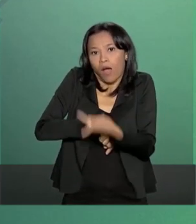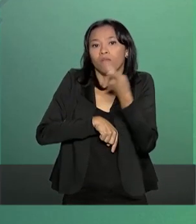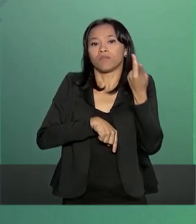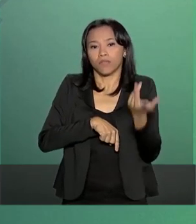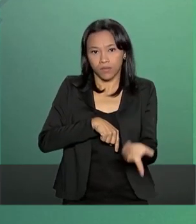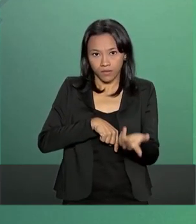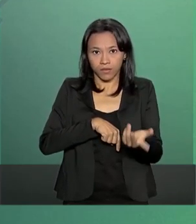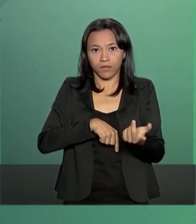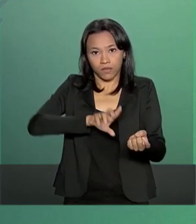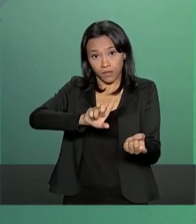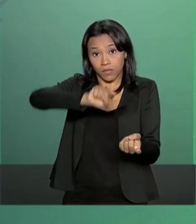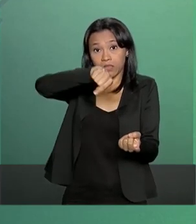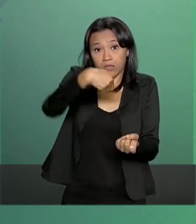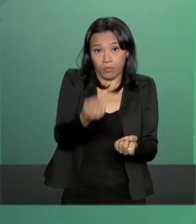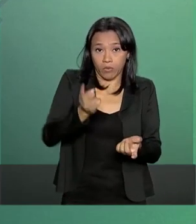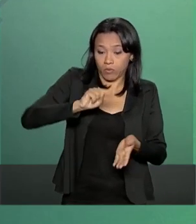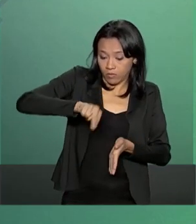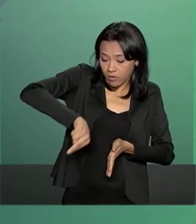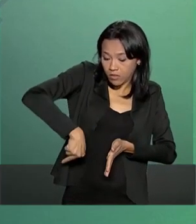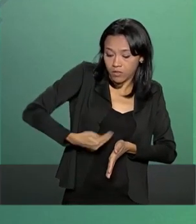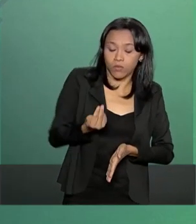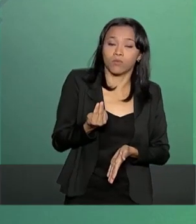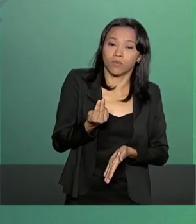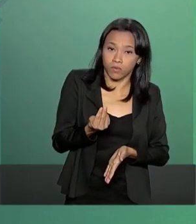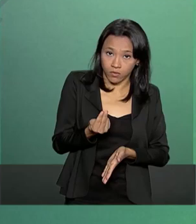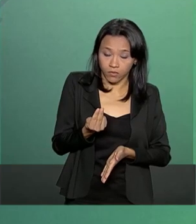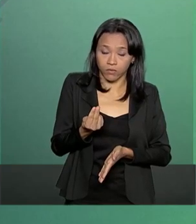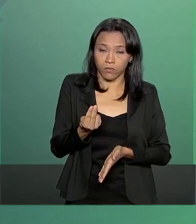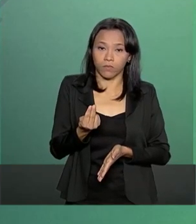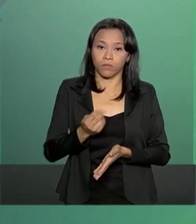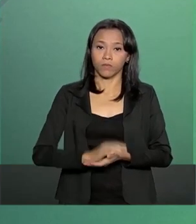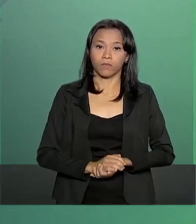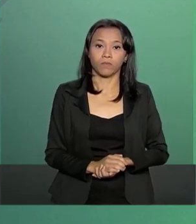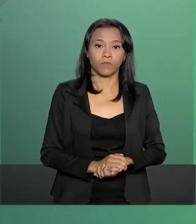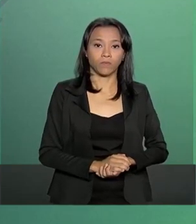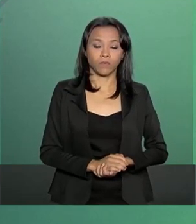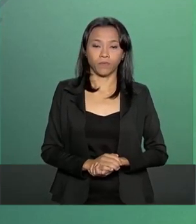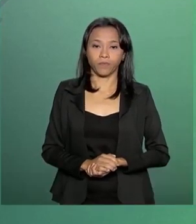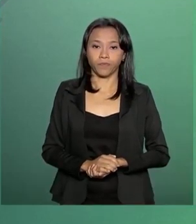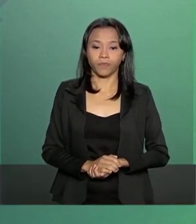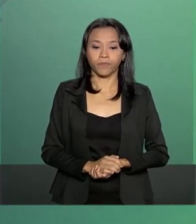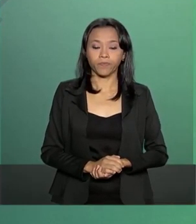de pós-operatório com ílio paralítico prolongado.